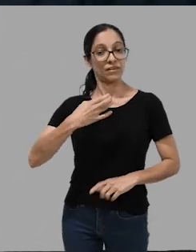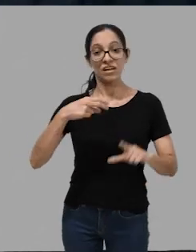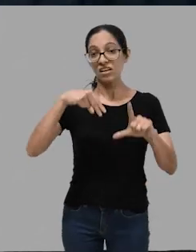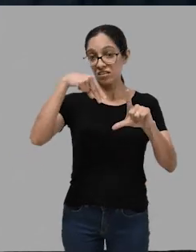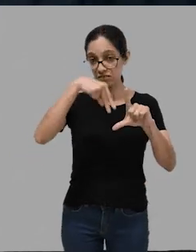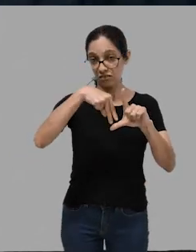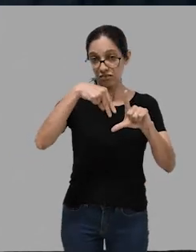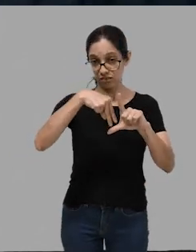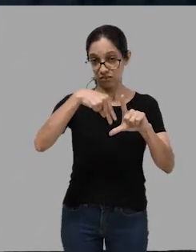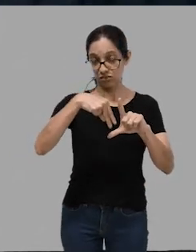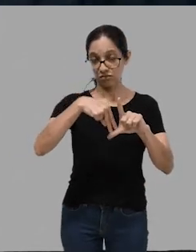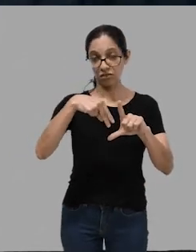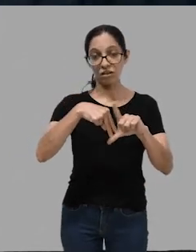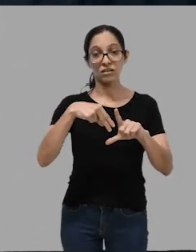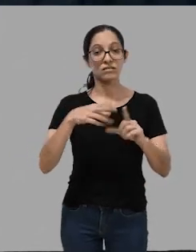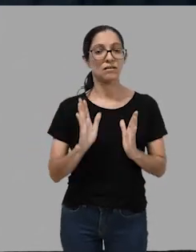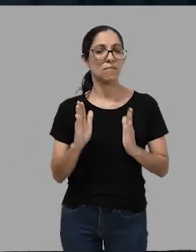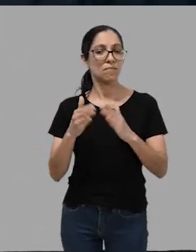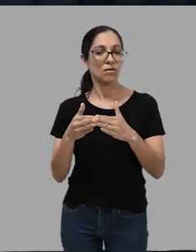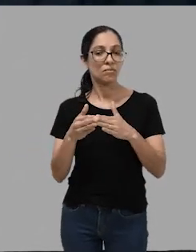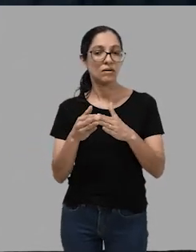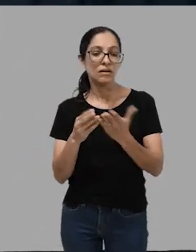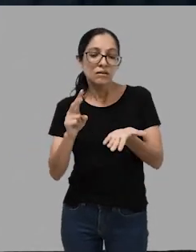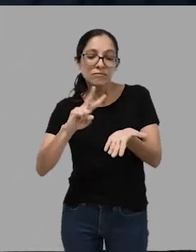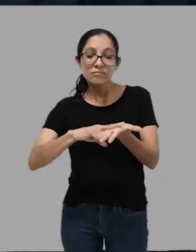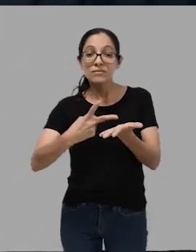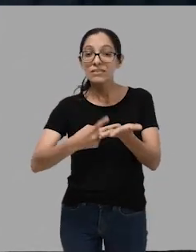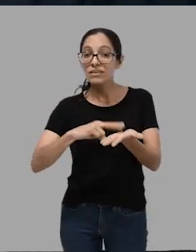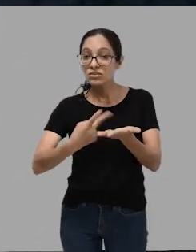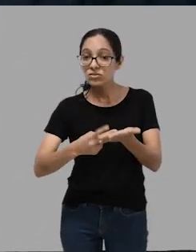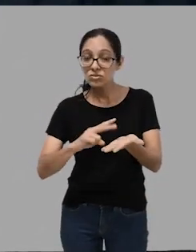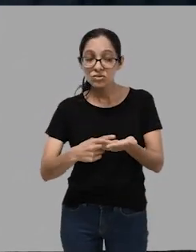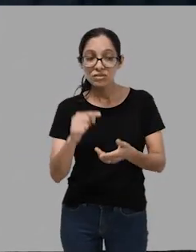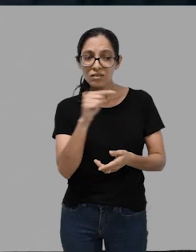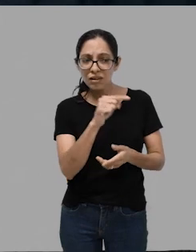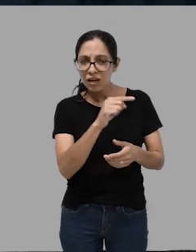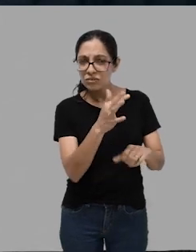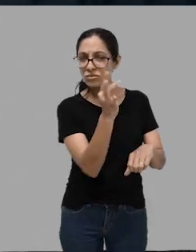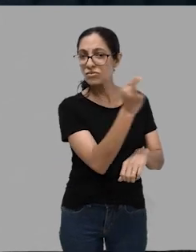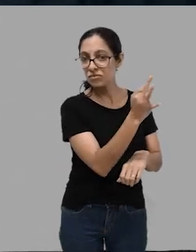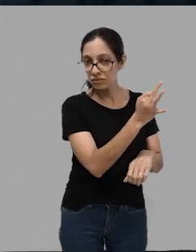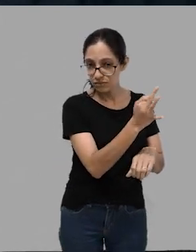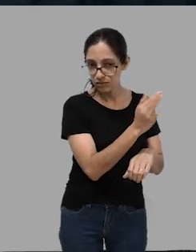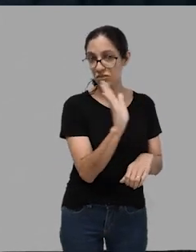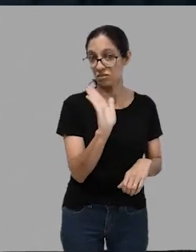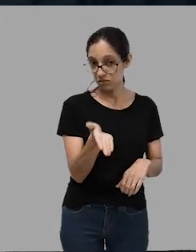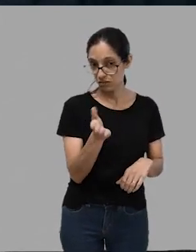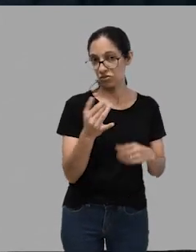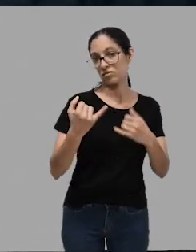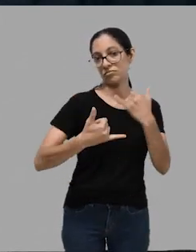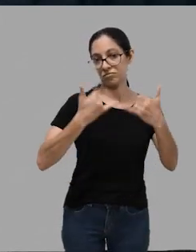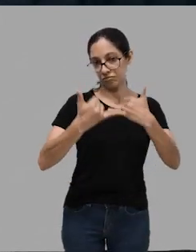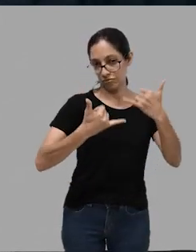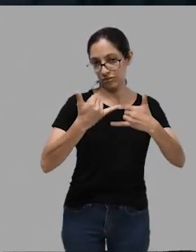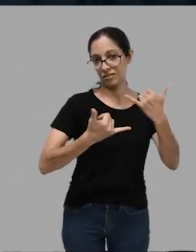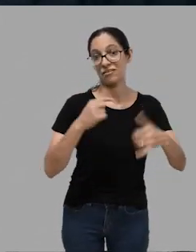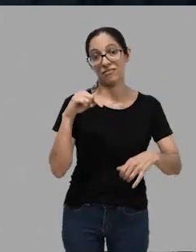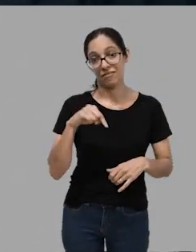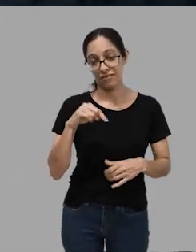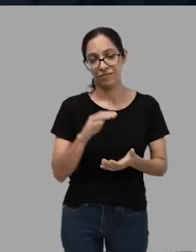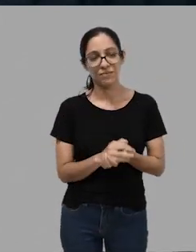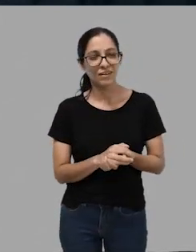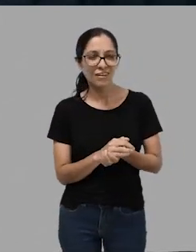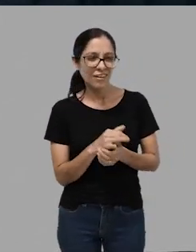as novelas de Cavalaria elas eram traduções de novelas francesas e eu até Já brinquei aqui em aula dizendo assim tipo